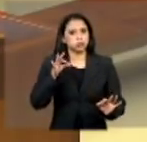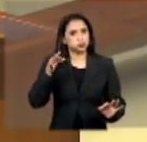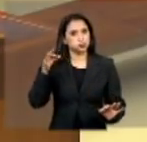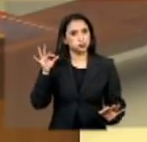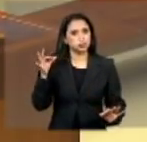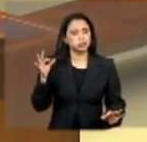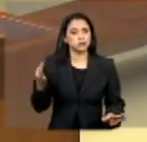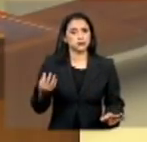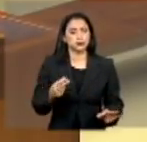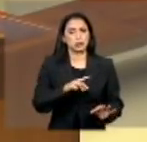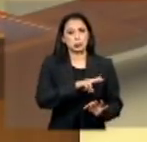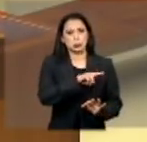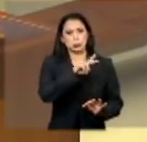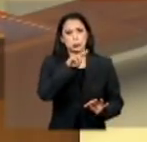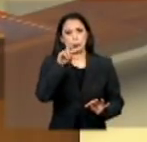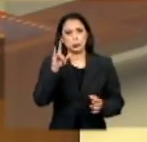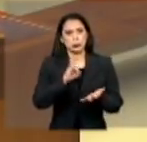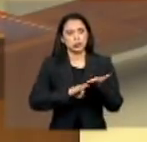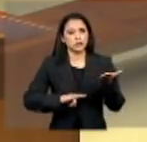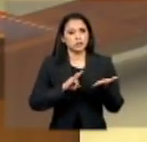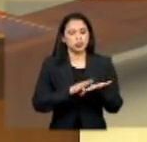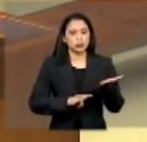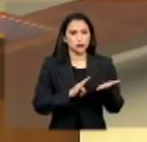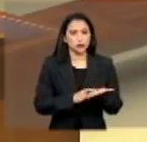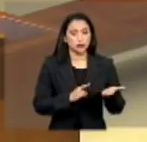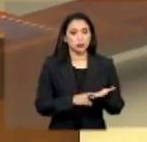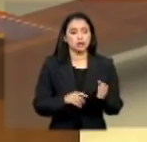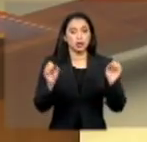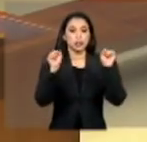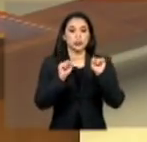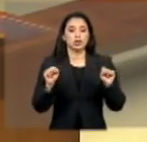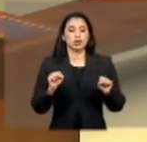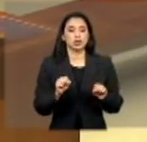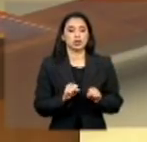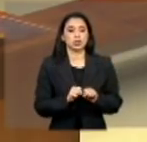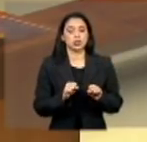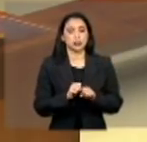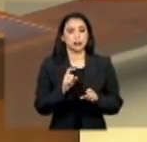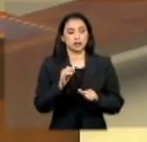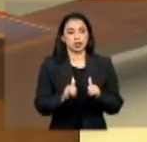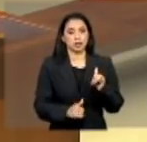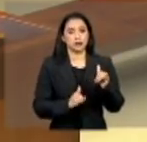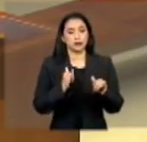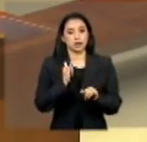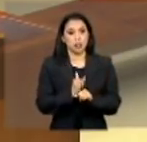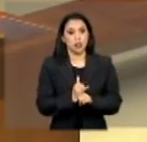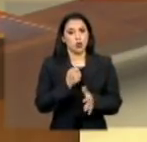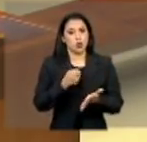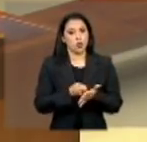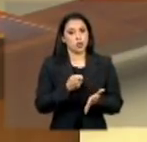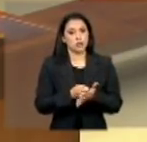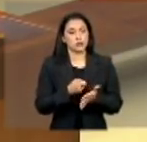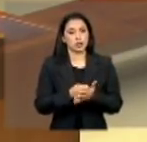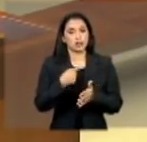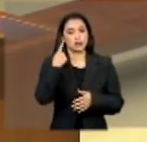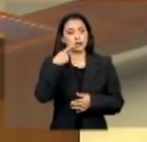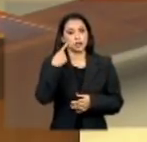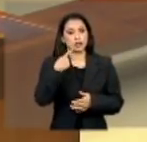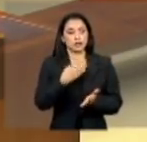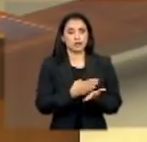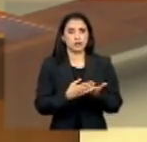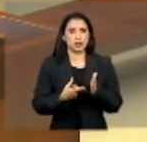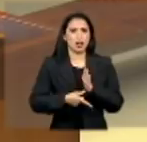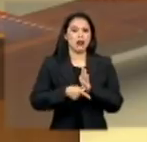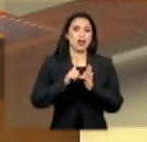diversos documentos e o sistema eletrônico obriga que os advogados inicia o protocolo muito